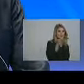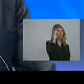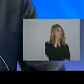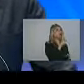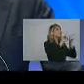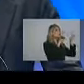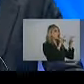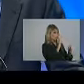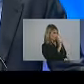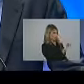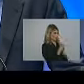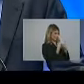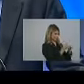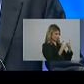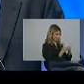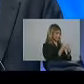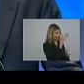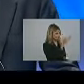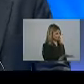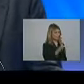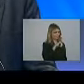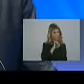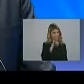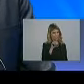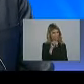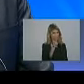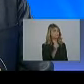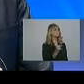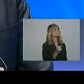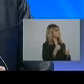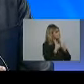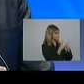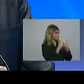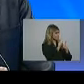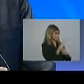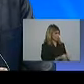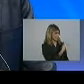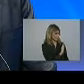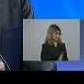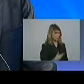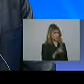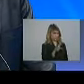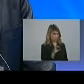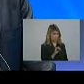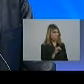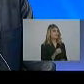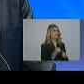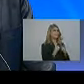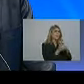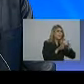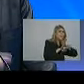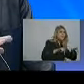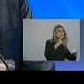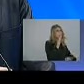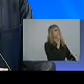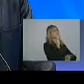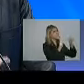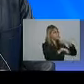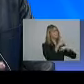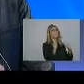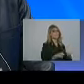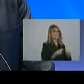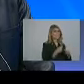transporte, Jandira, eu queria dizer o seguinte: o transporte público do Rio de Janeiro tem que avançar e tem que evoluir. A questão